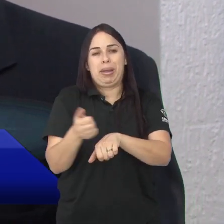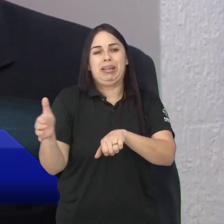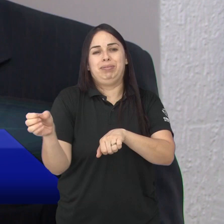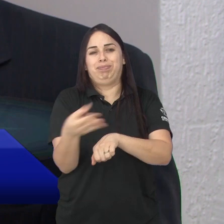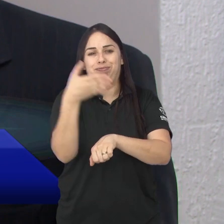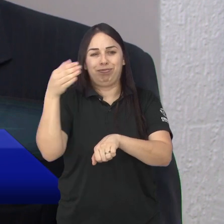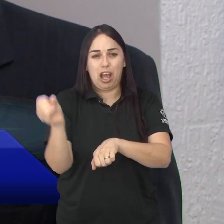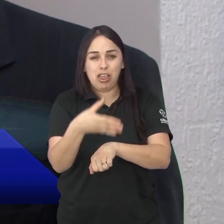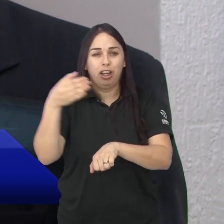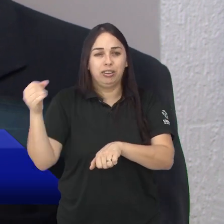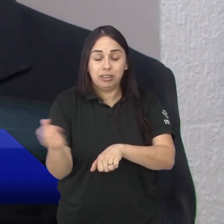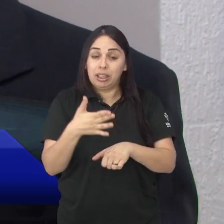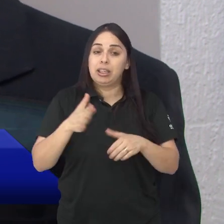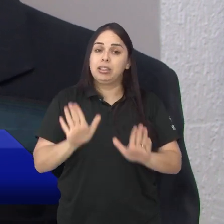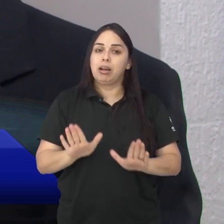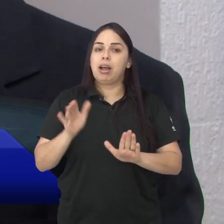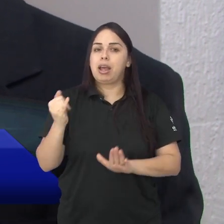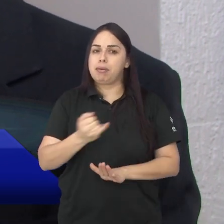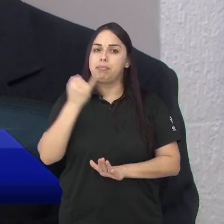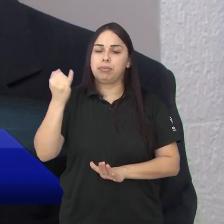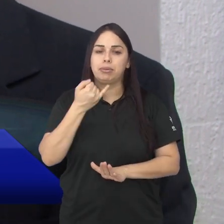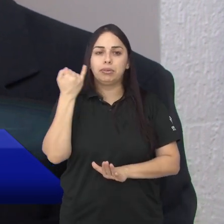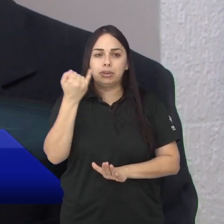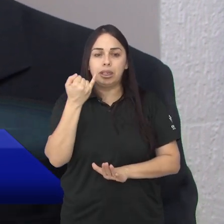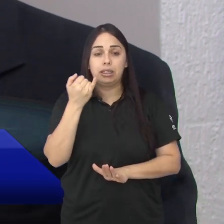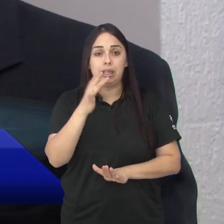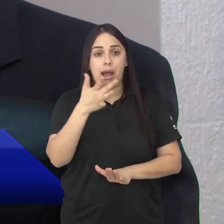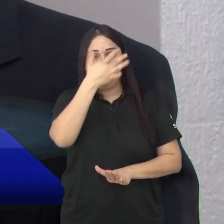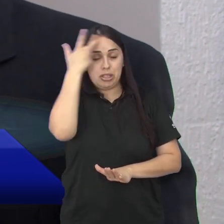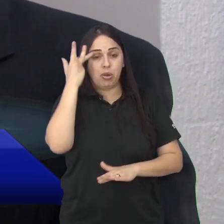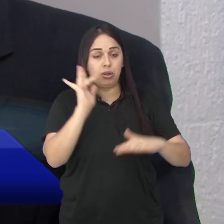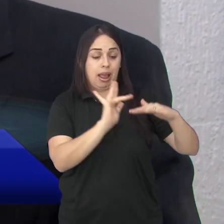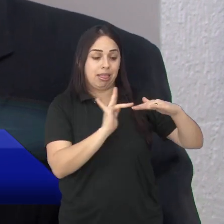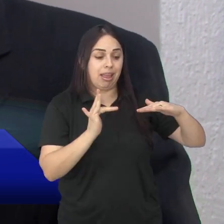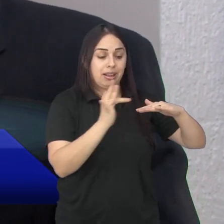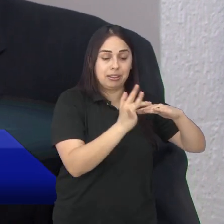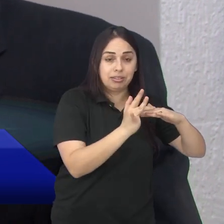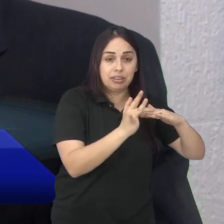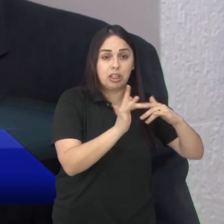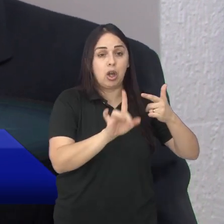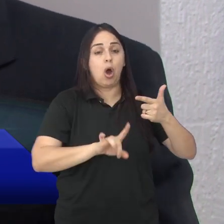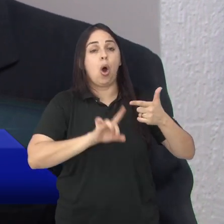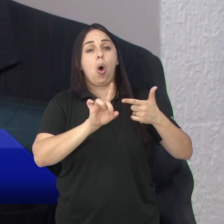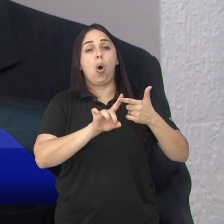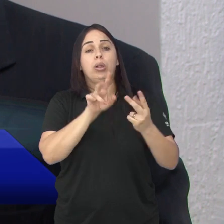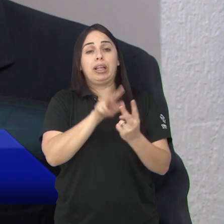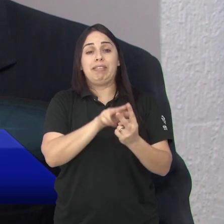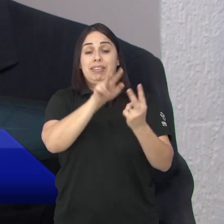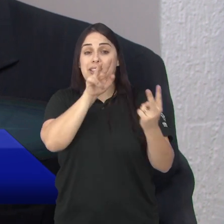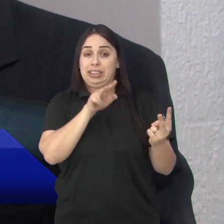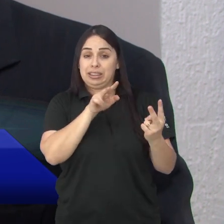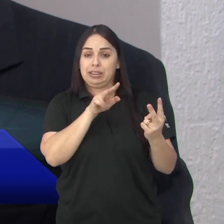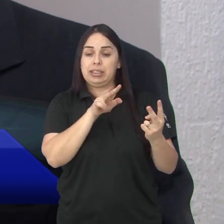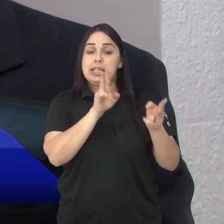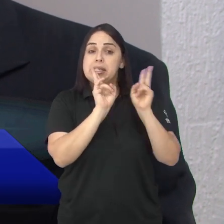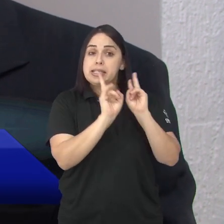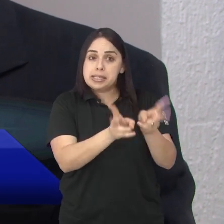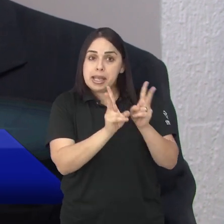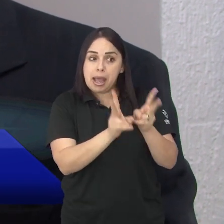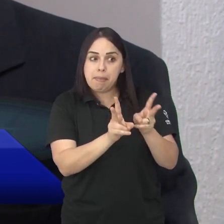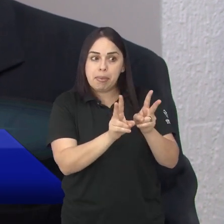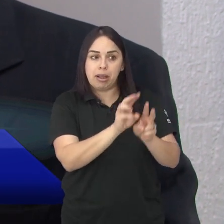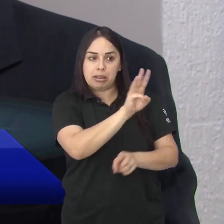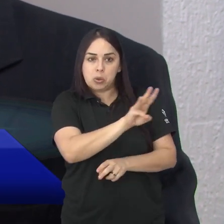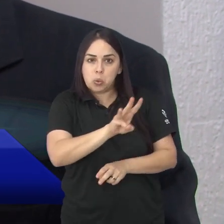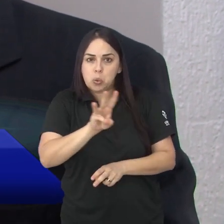dia. Então, uma coisa que é muito importante quando a pessoa está ou em rede social ou de alguma forma na internet, navegando, sempre verificar